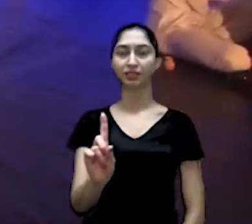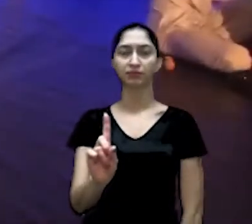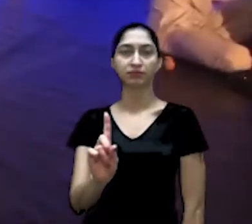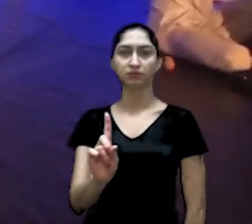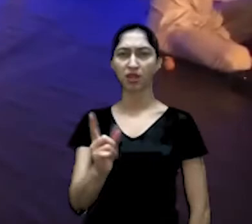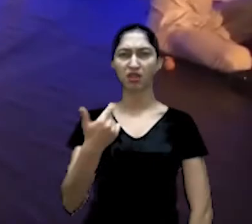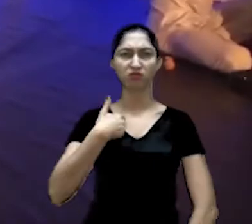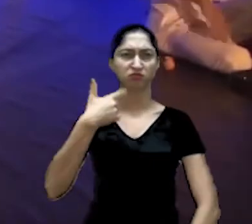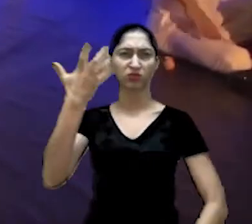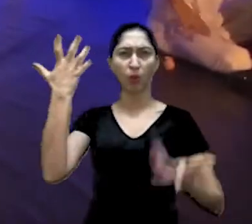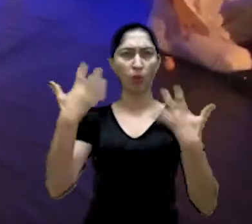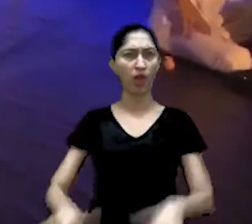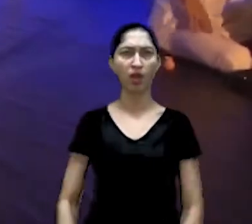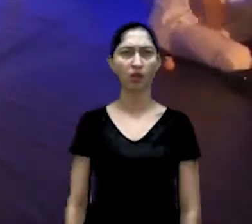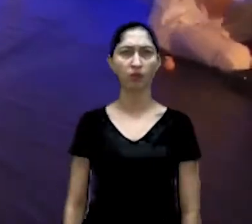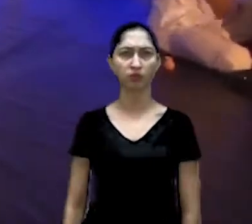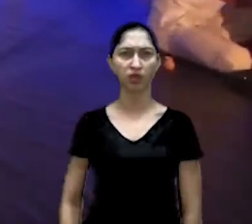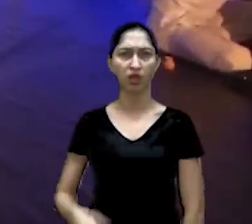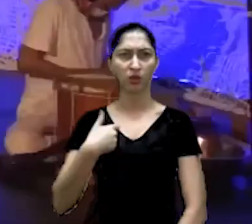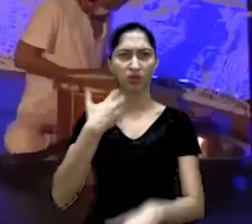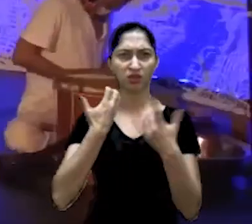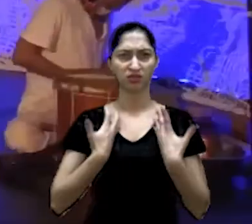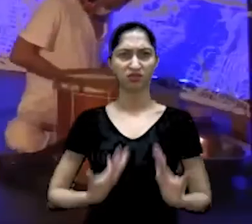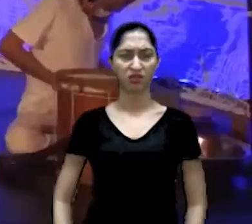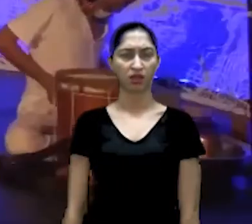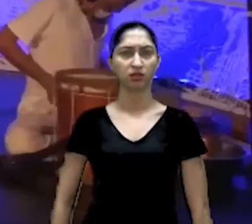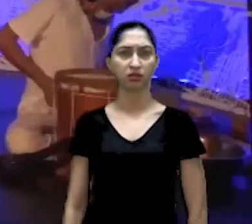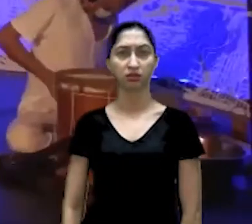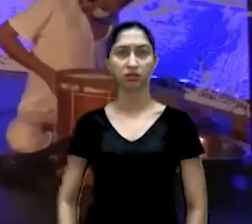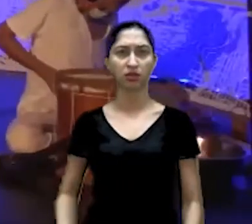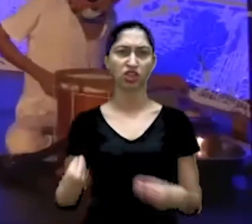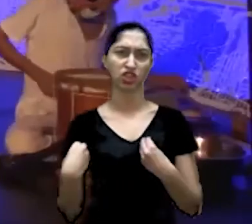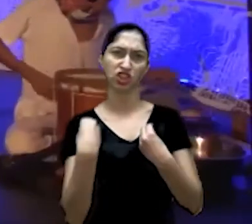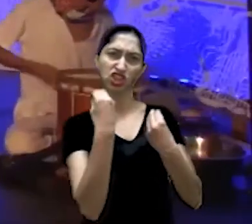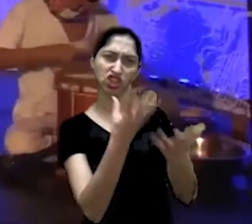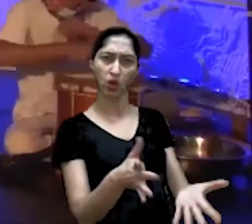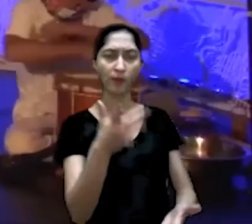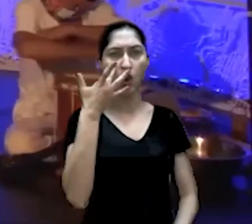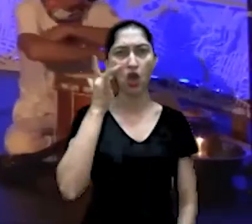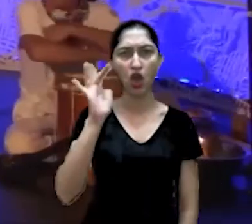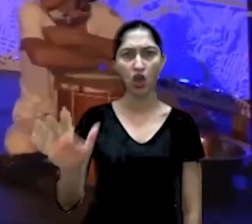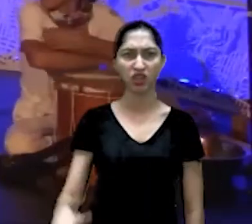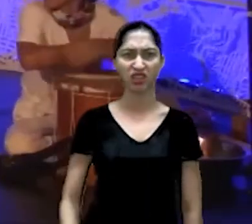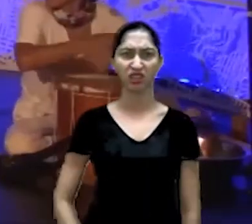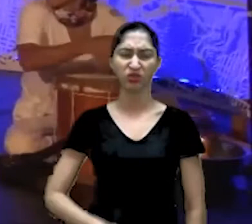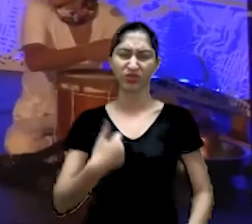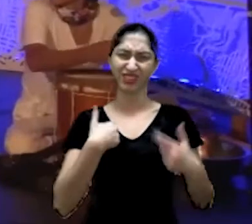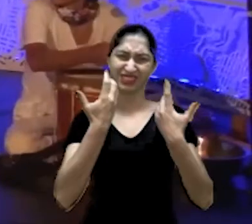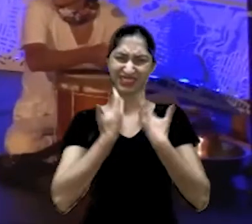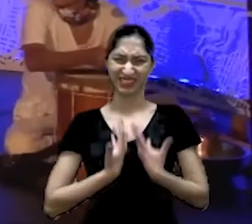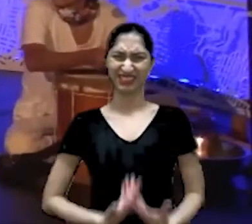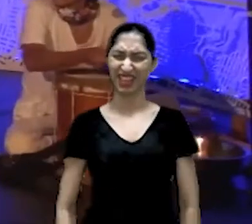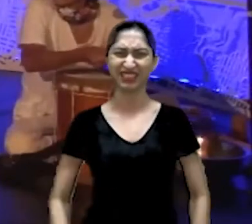Chega, eu não quero mais. Pode chegar com a botija. Cansei dessa história.